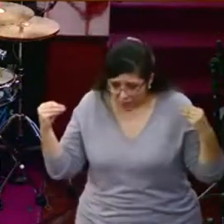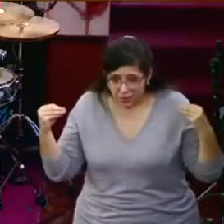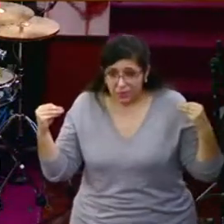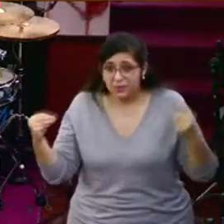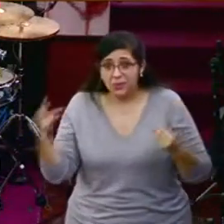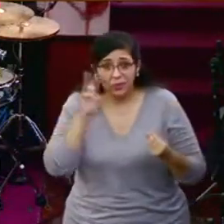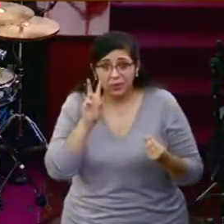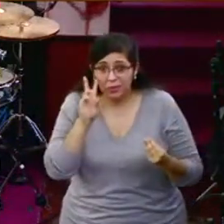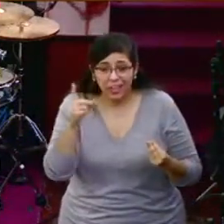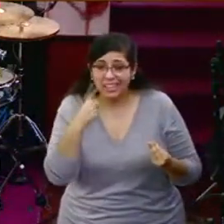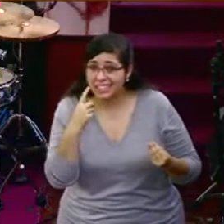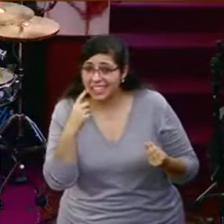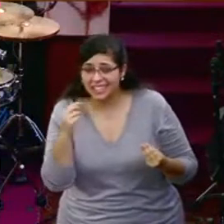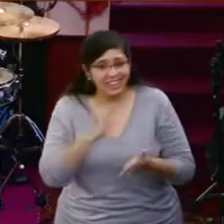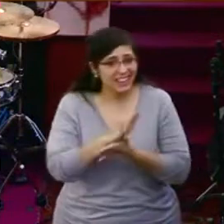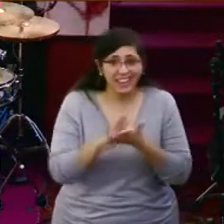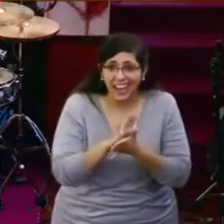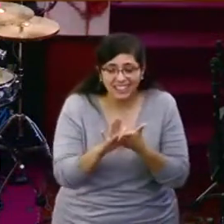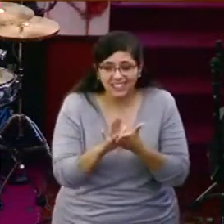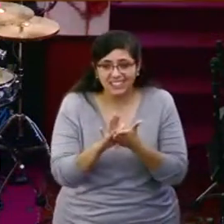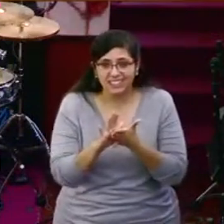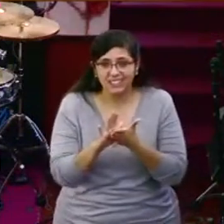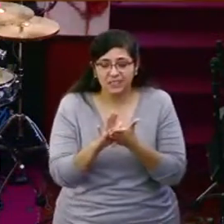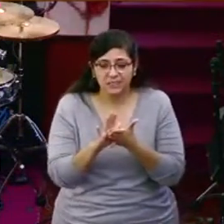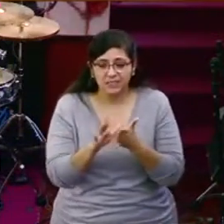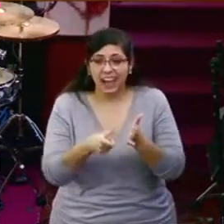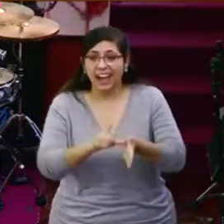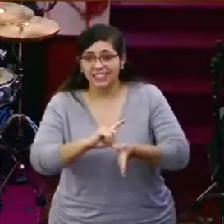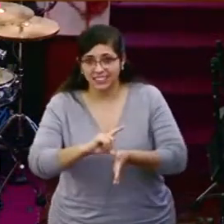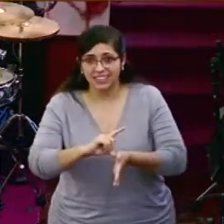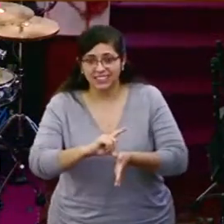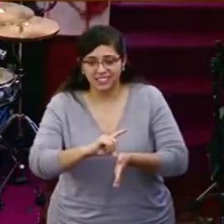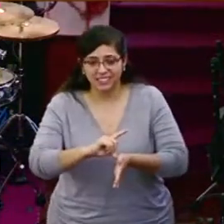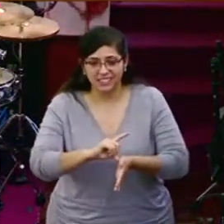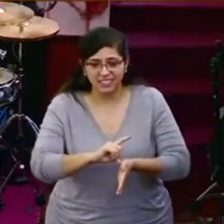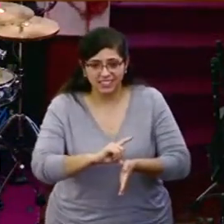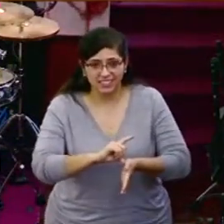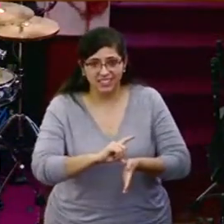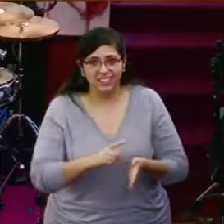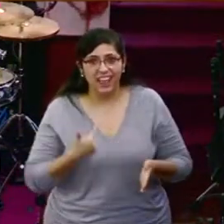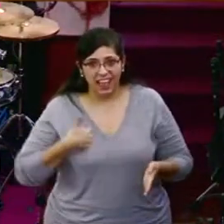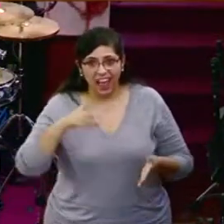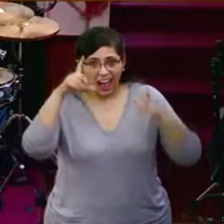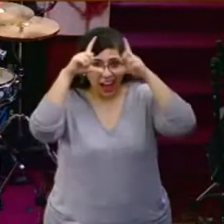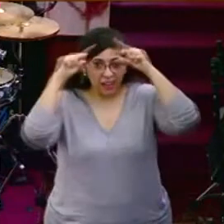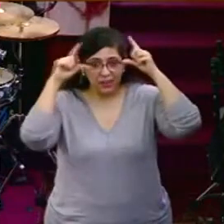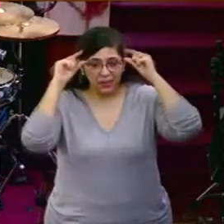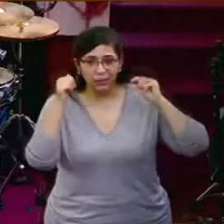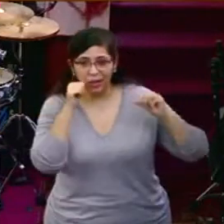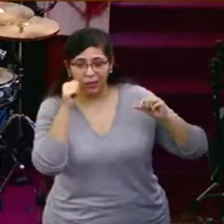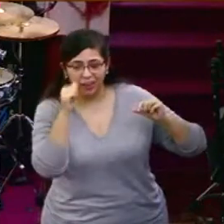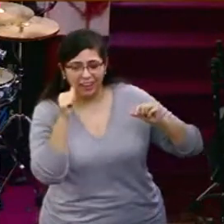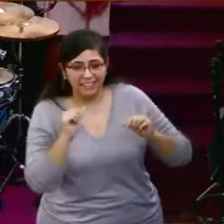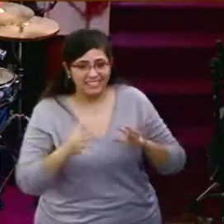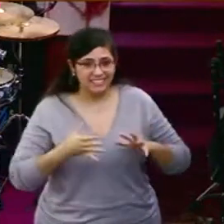e era exatamente a pessoa antes de mim eu olhei na mão dela a mãe dela estava levemente trêmula confesso que me